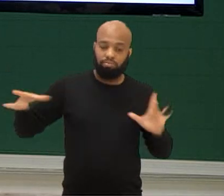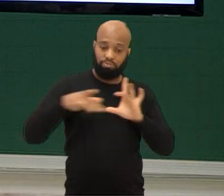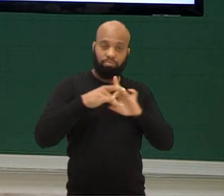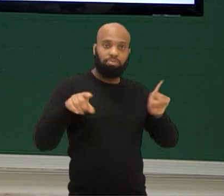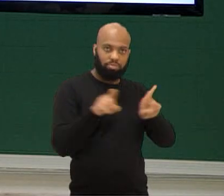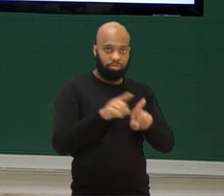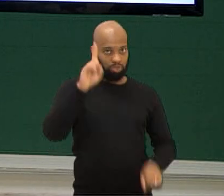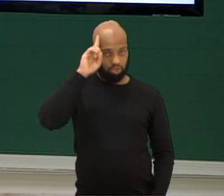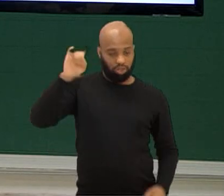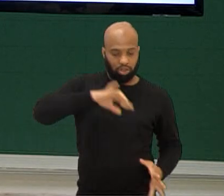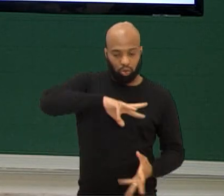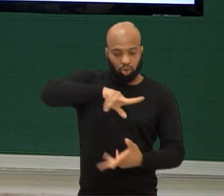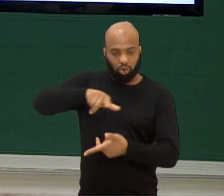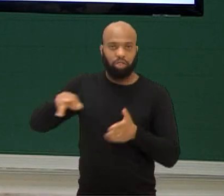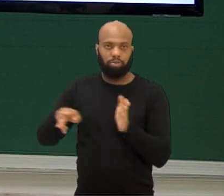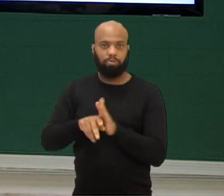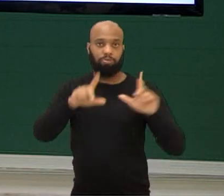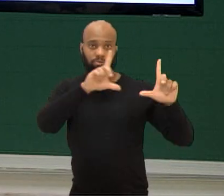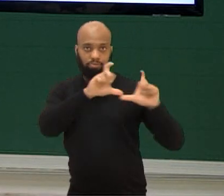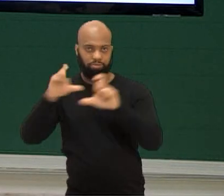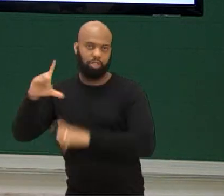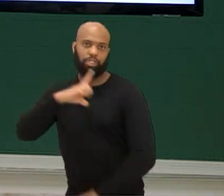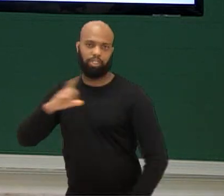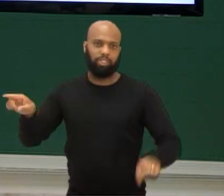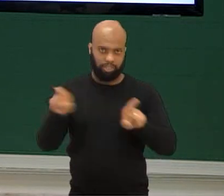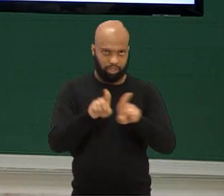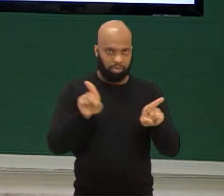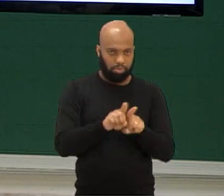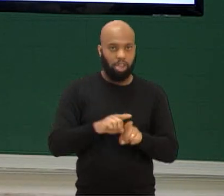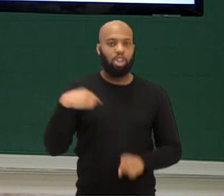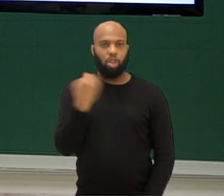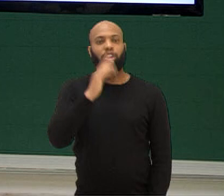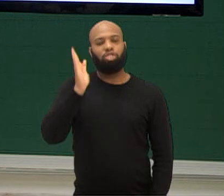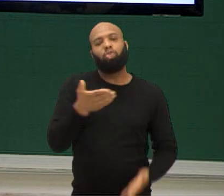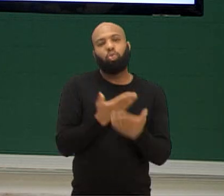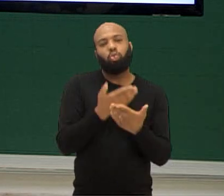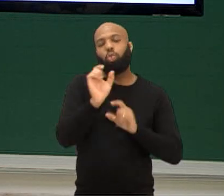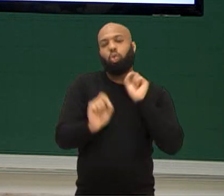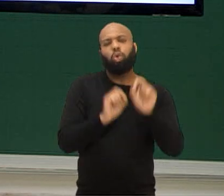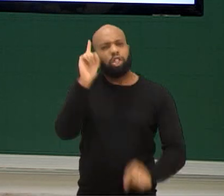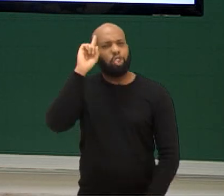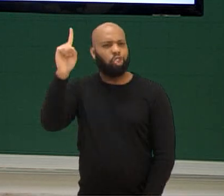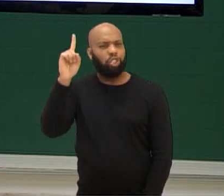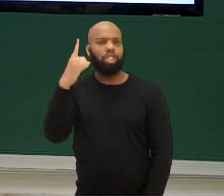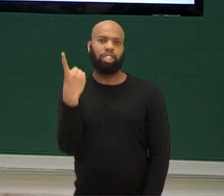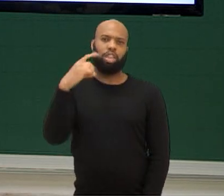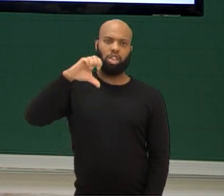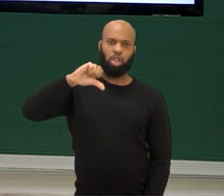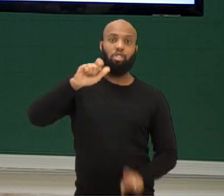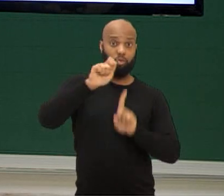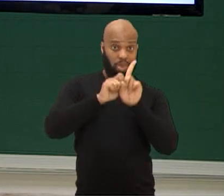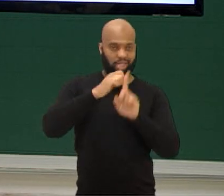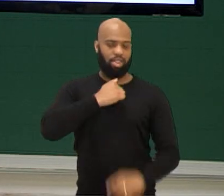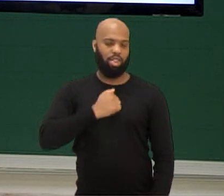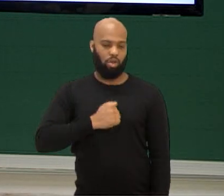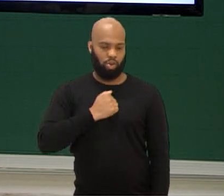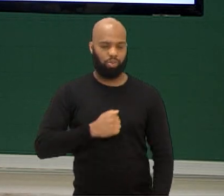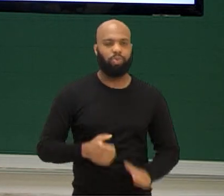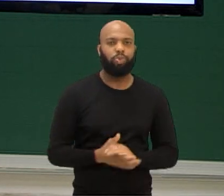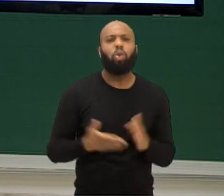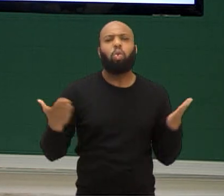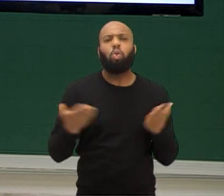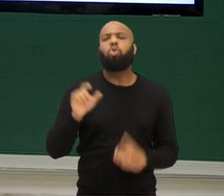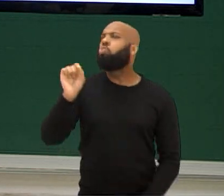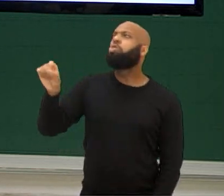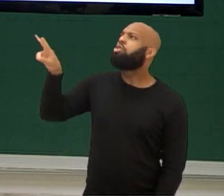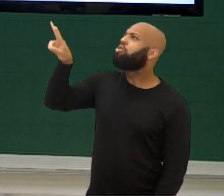Dia Mundial de la Fotografia, que nós falamos que é o dia 19 de agosto. E hoje, profe, que vamos